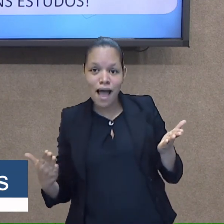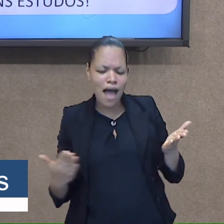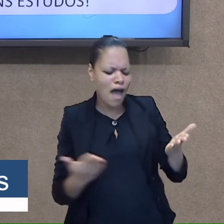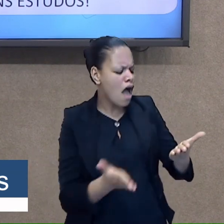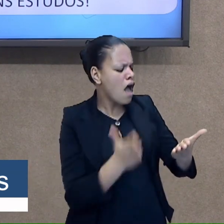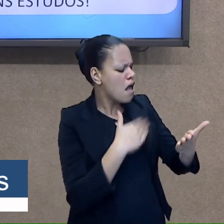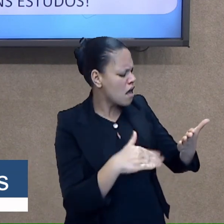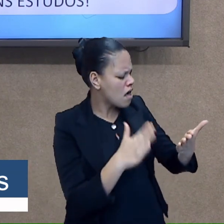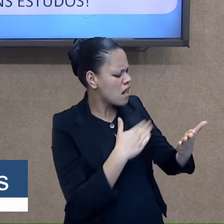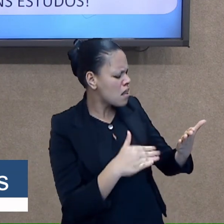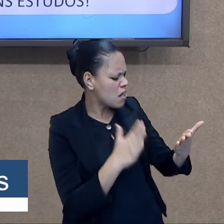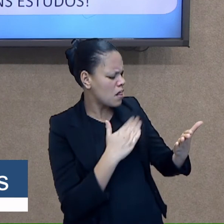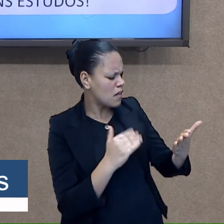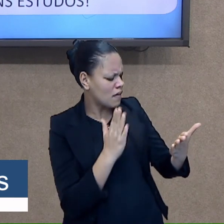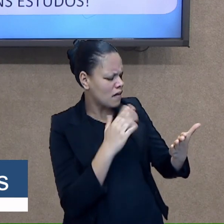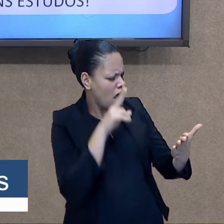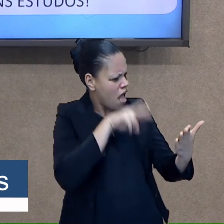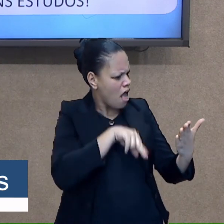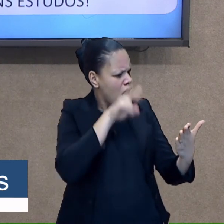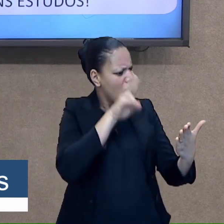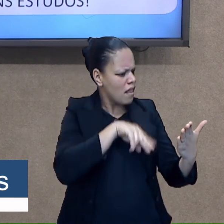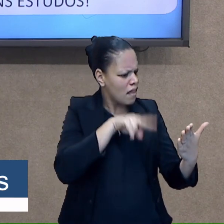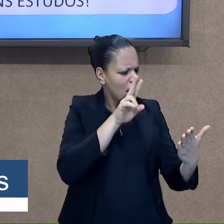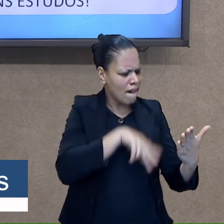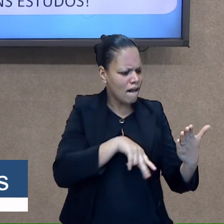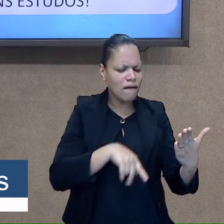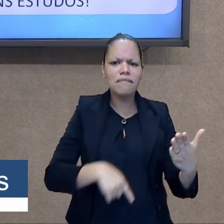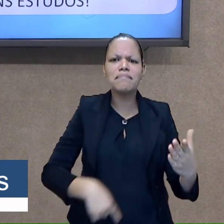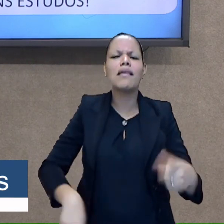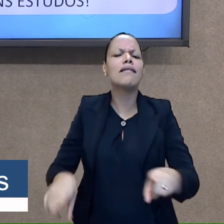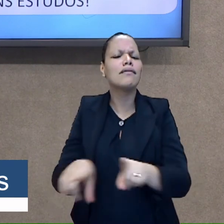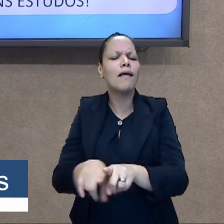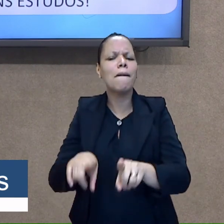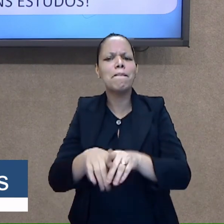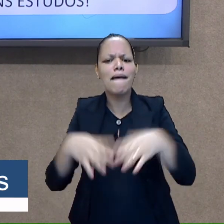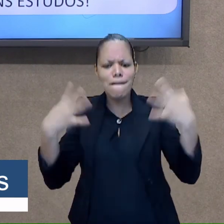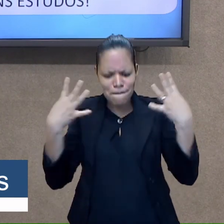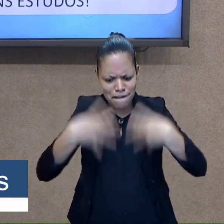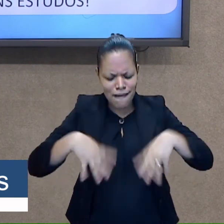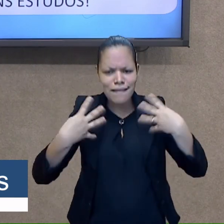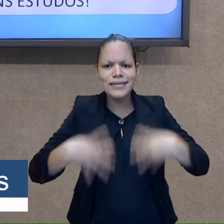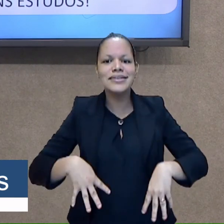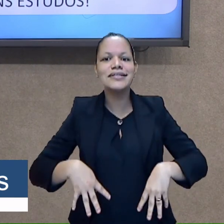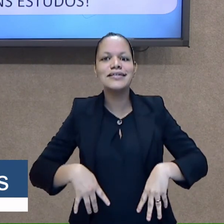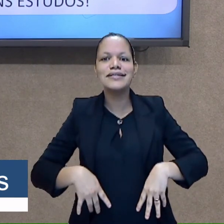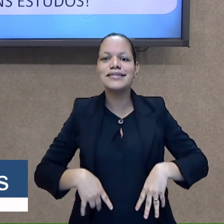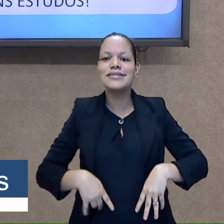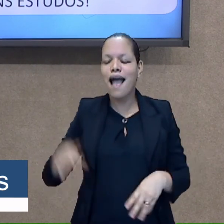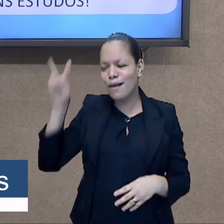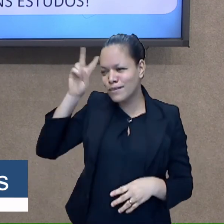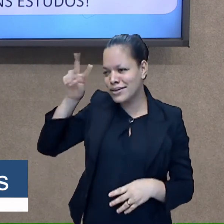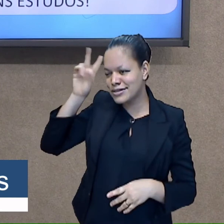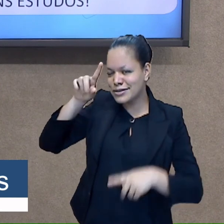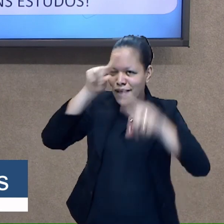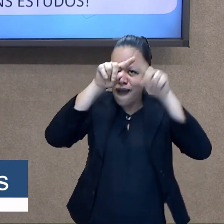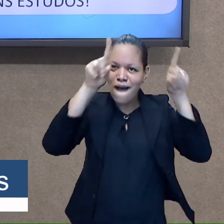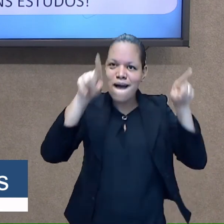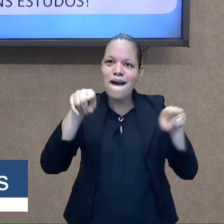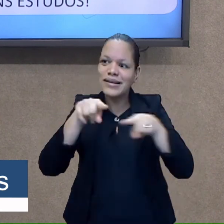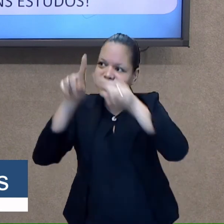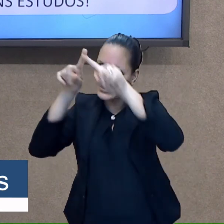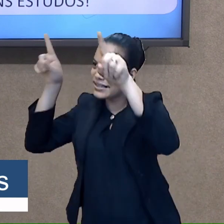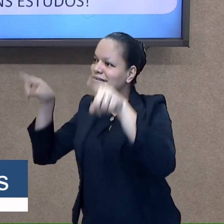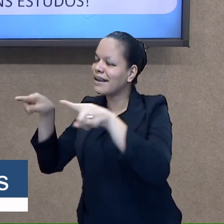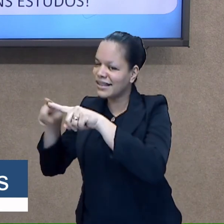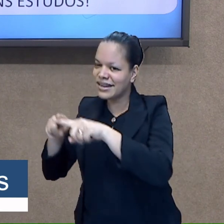tirinha ou até mesmo praticar a leitura com as histórias em quadrinho. Eu sei que vocês vão se